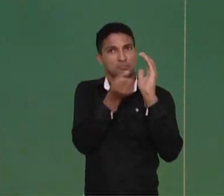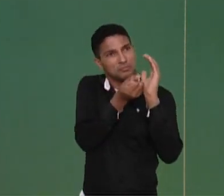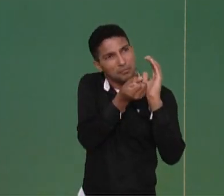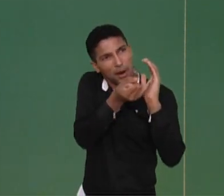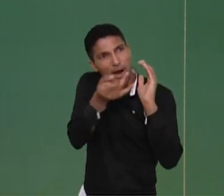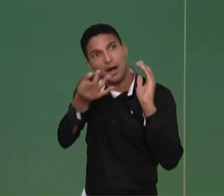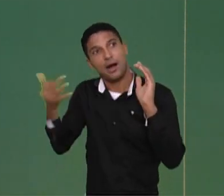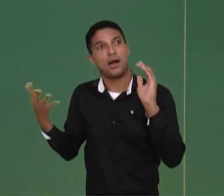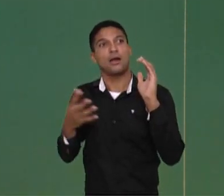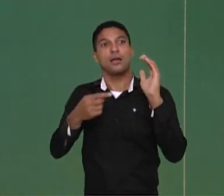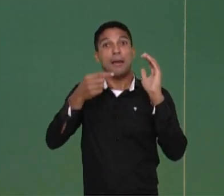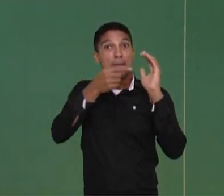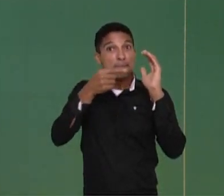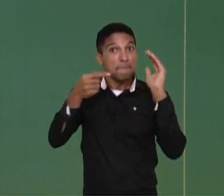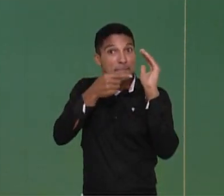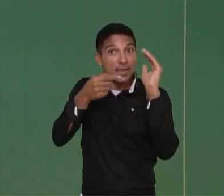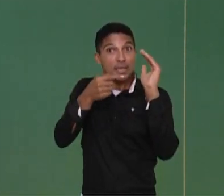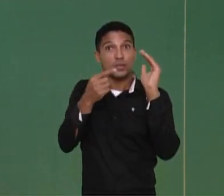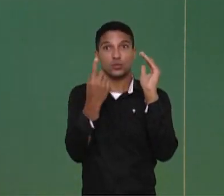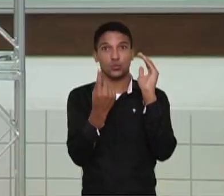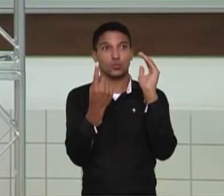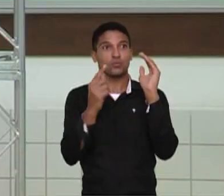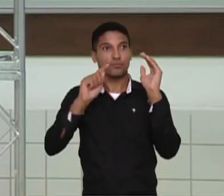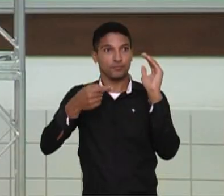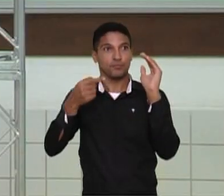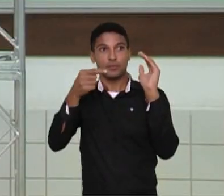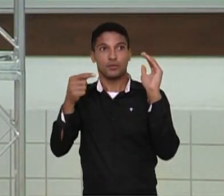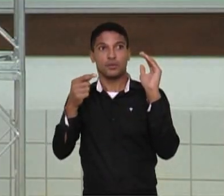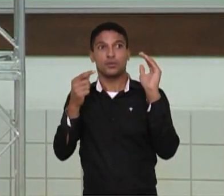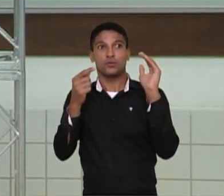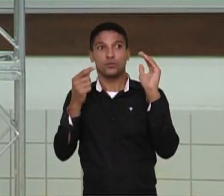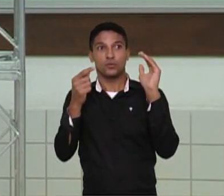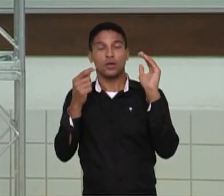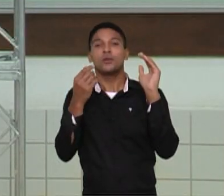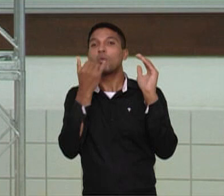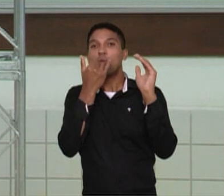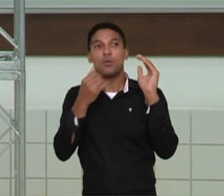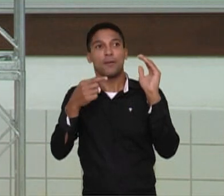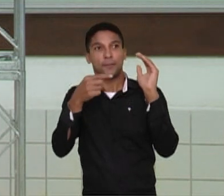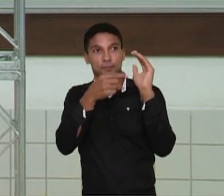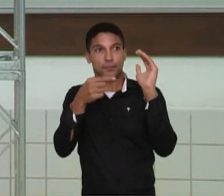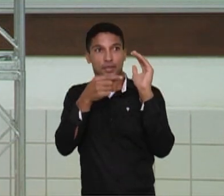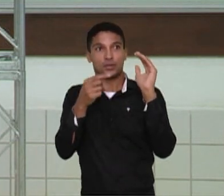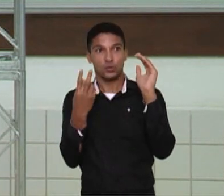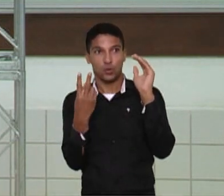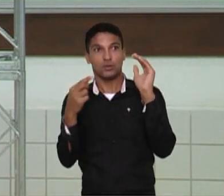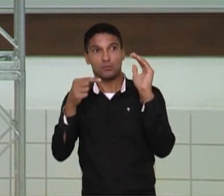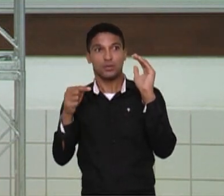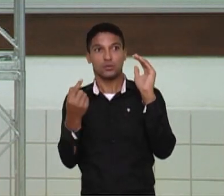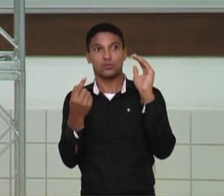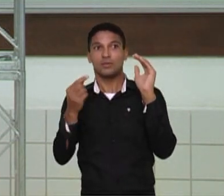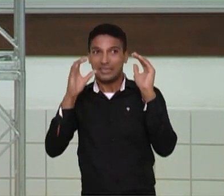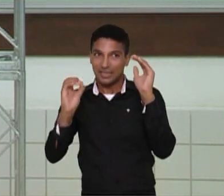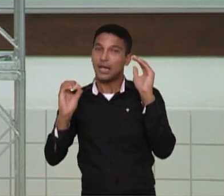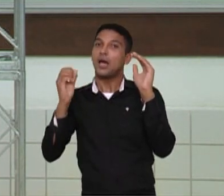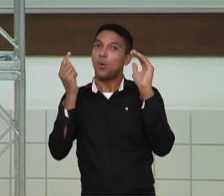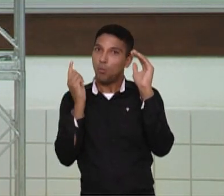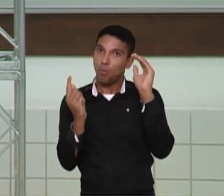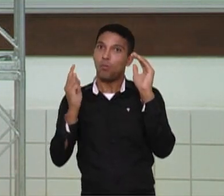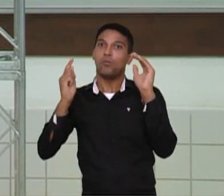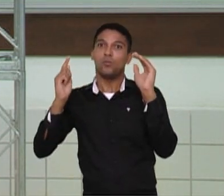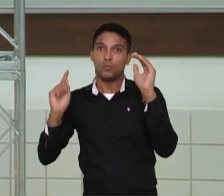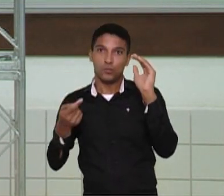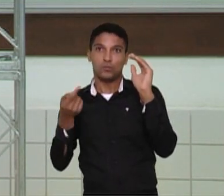segue. Você consegue determinar quem é o sucessor e quem é o antecessor de um número nesses conjuntos